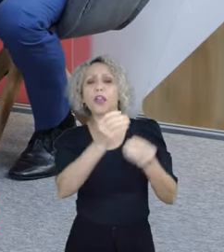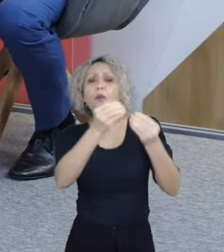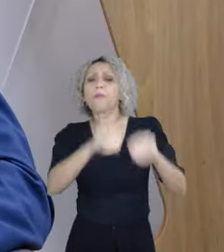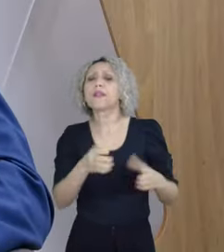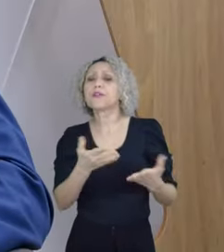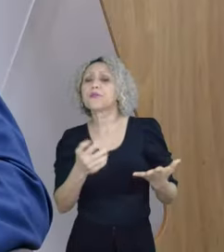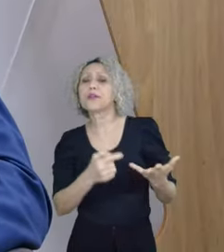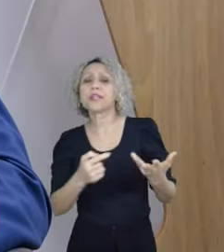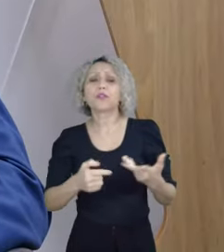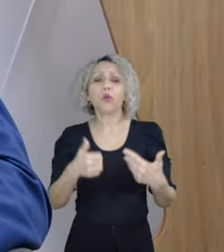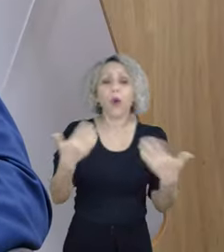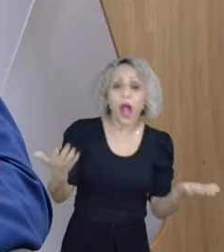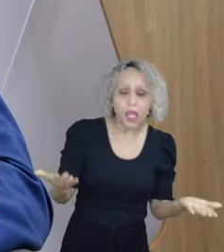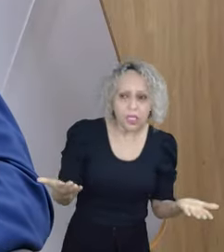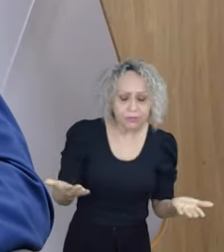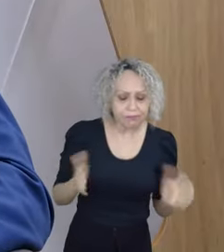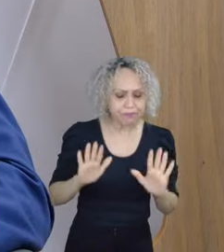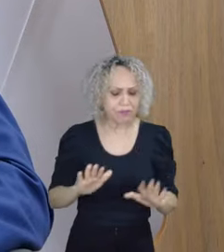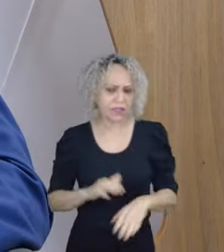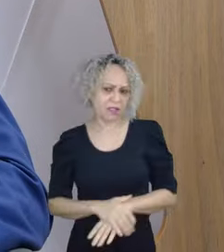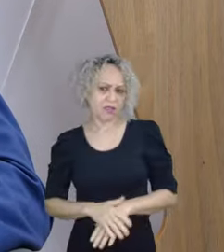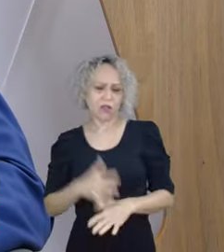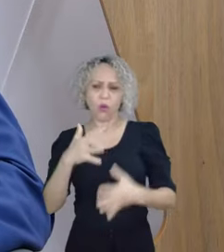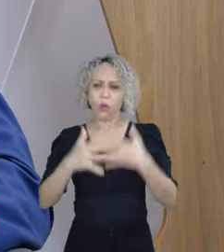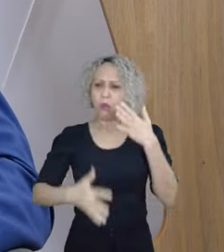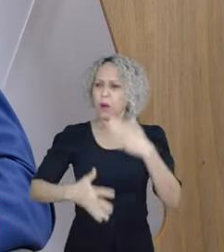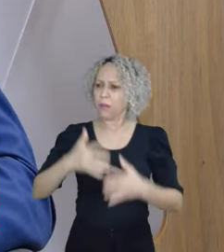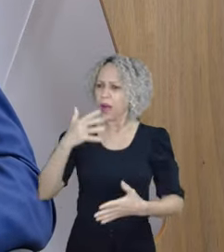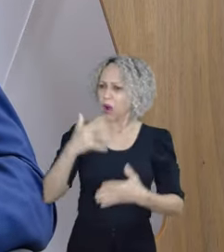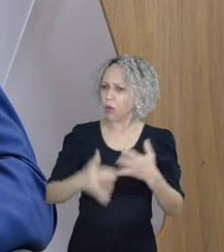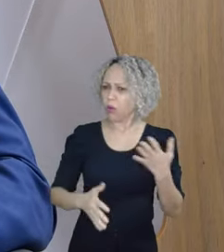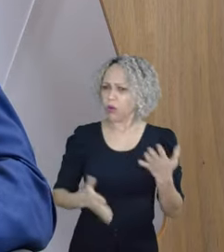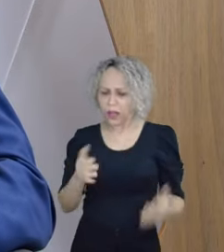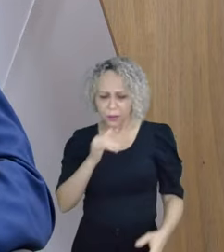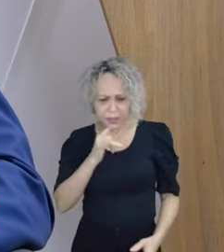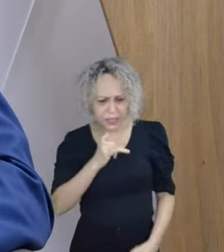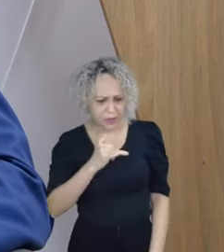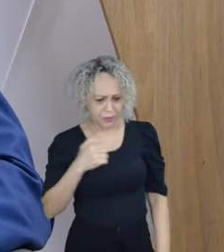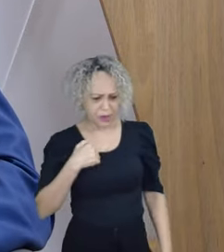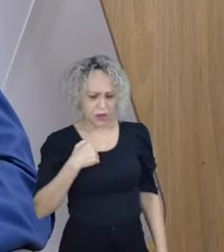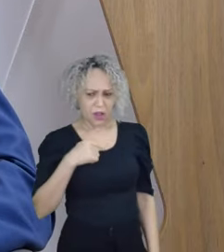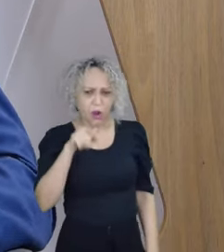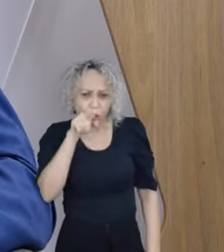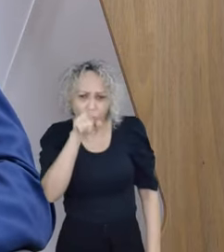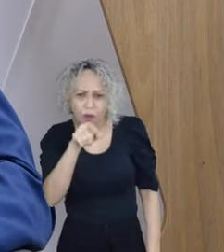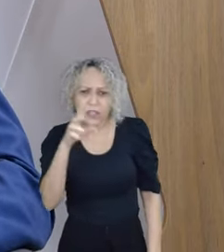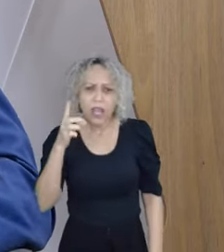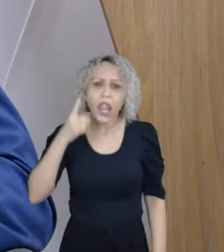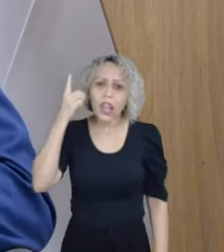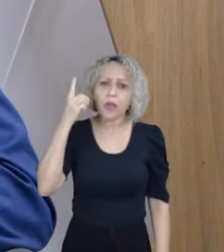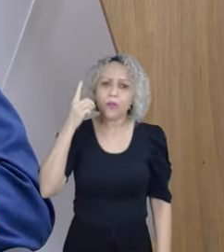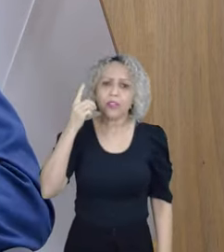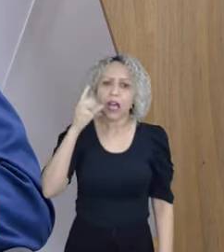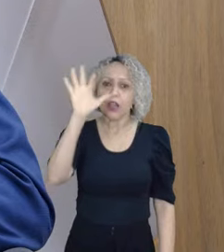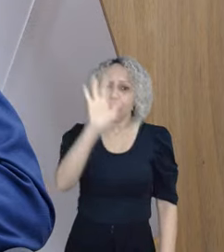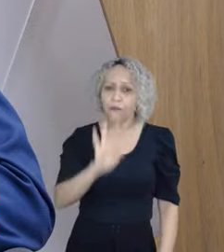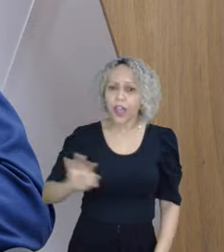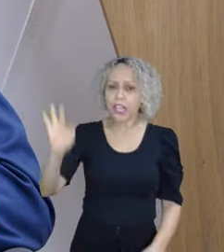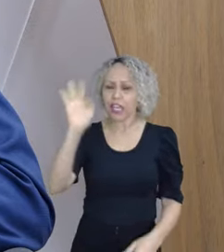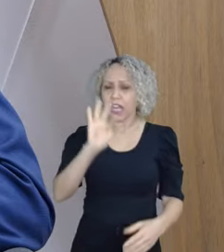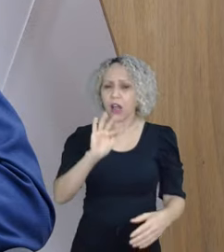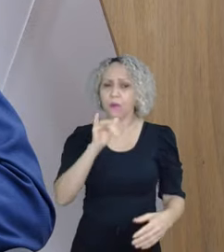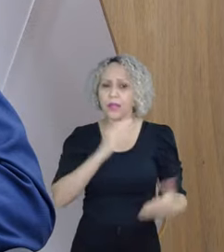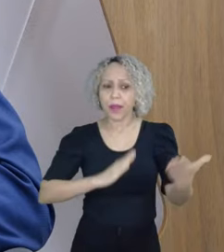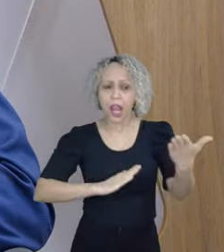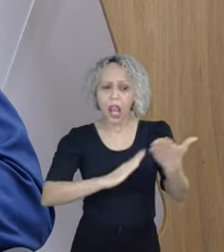uma bagunça muito grande, né? Você não pode se eleger deputada federal por um estado, como é o caso da Rosângela Moro, por